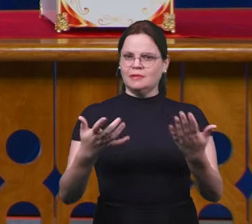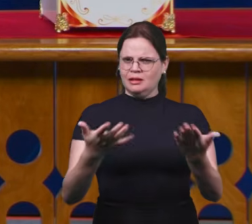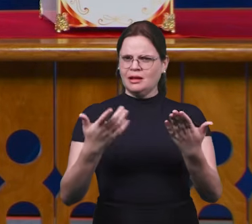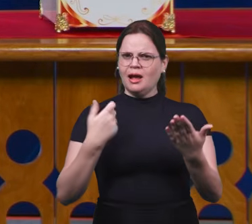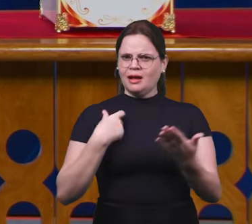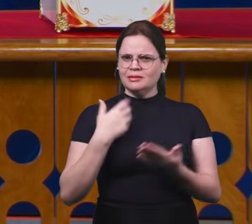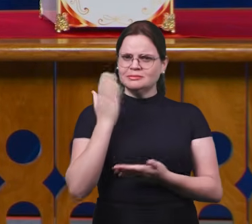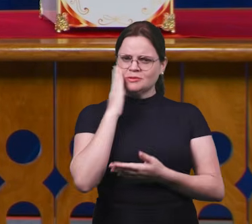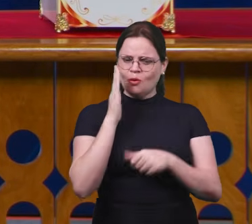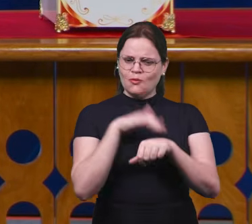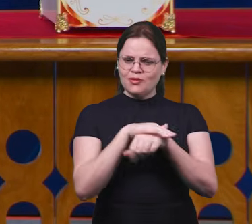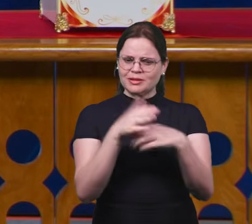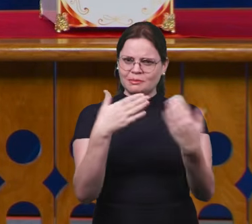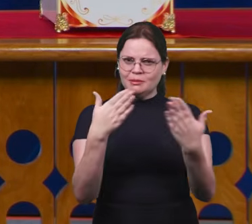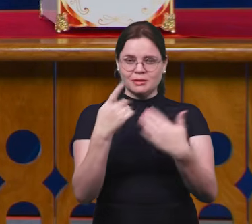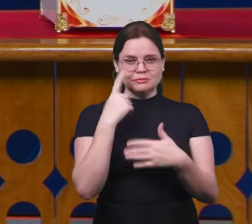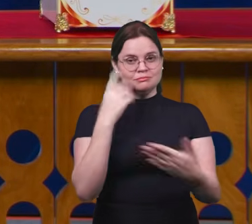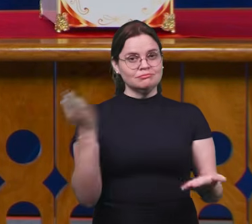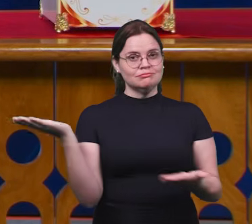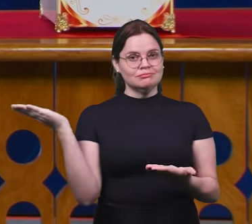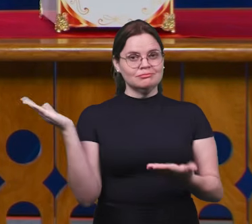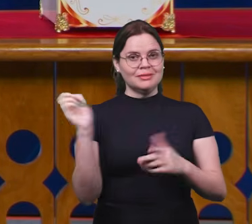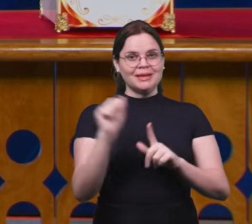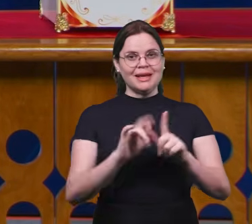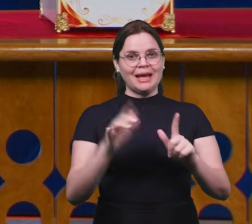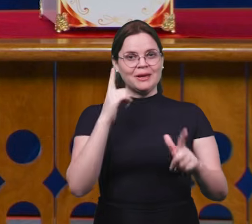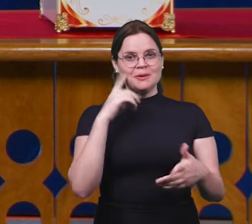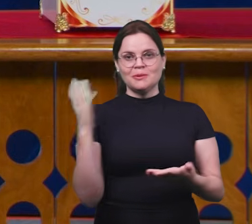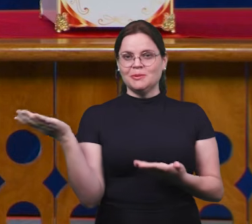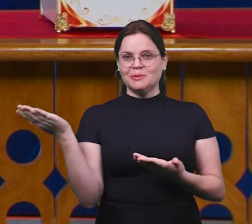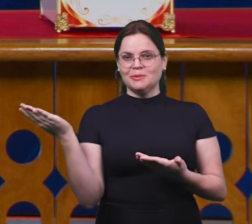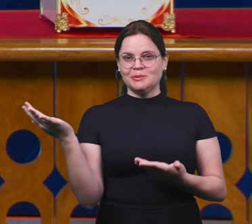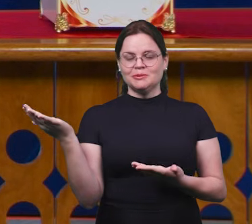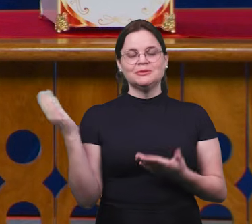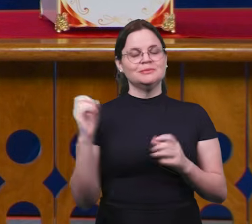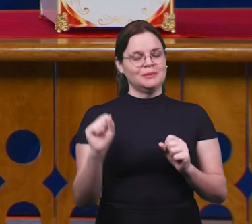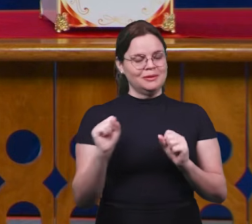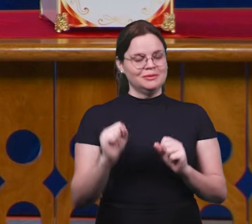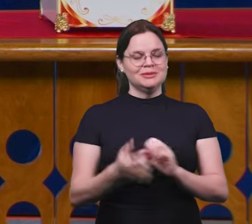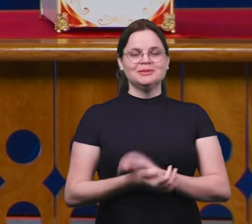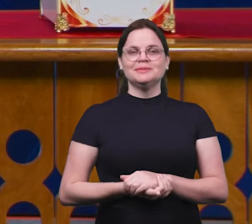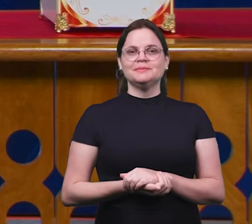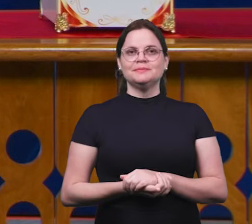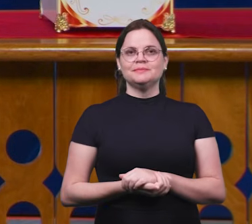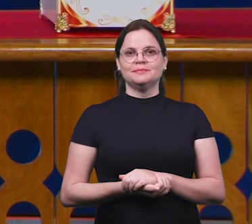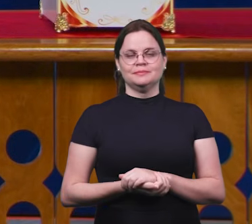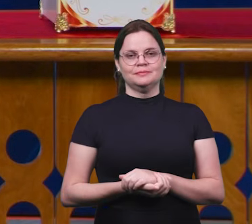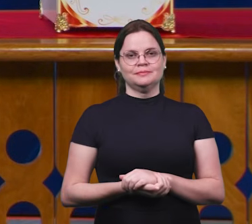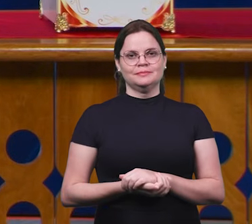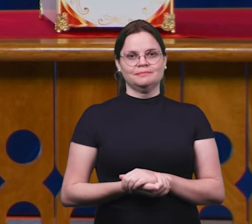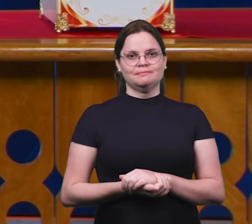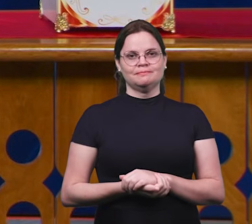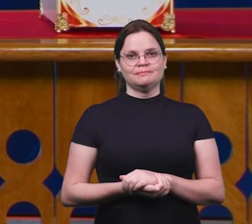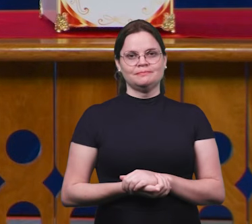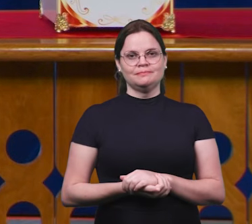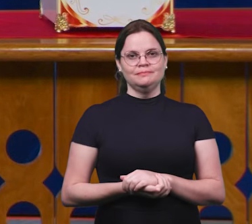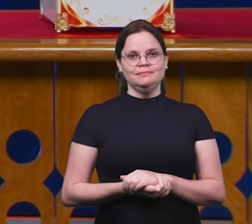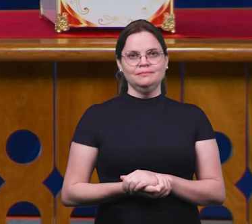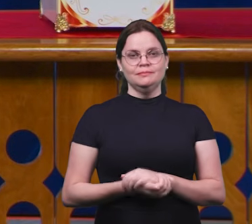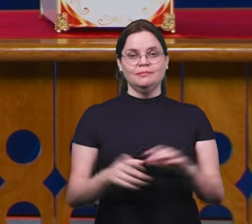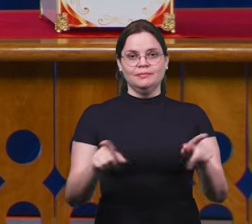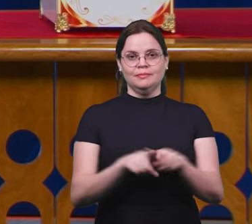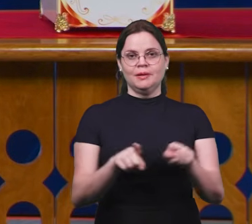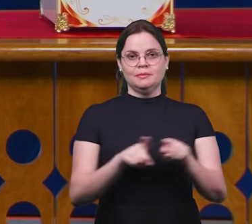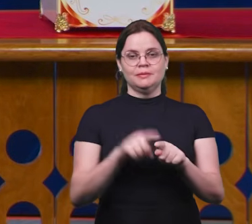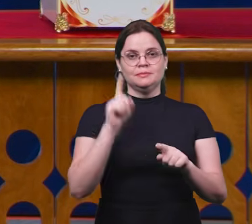de ouvi-lo. Tem um QR Code à sua disposição aí na tela para você entrar em contato conosco.